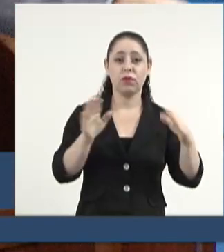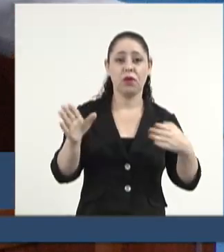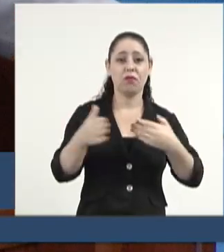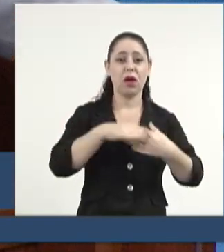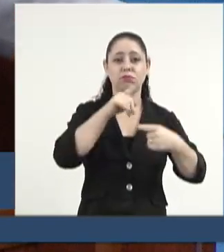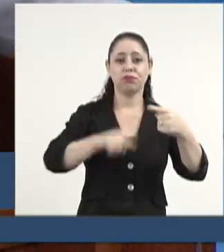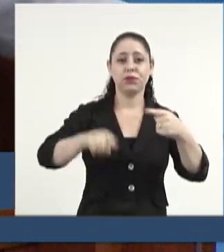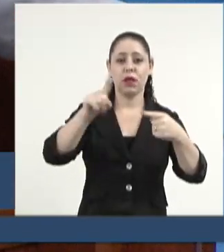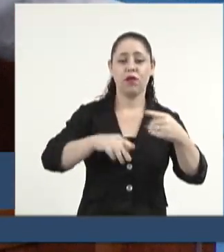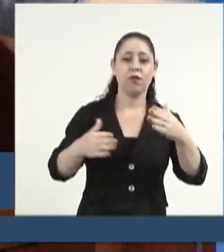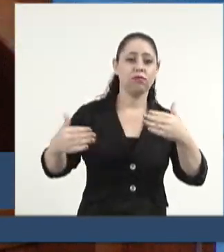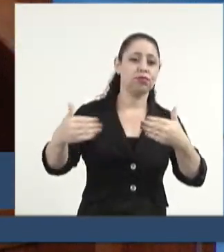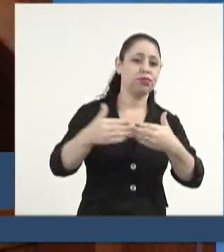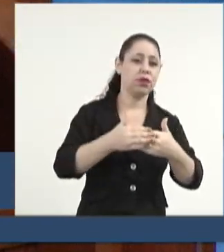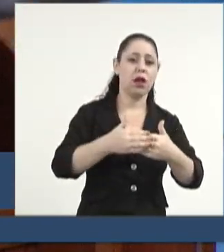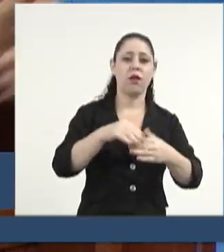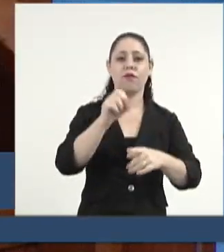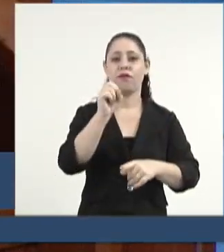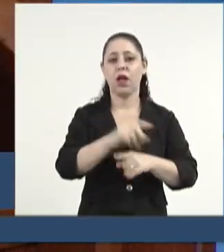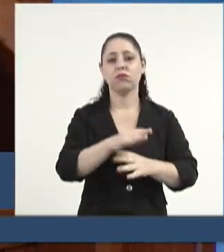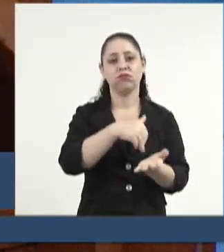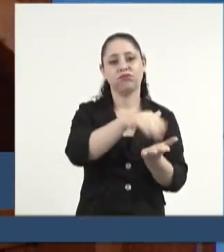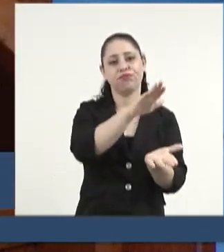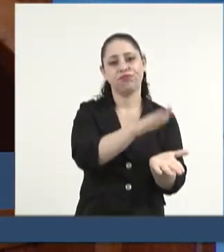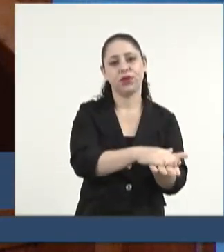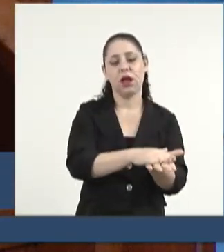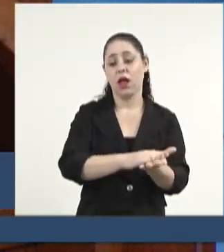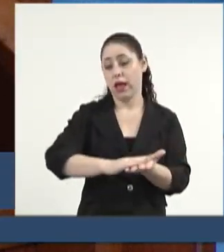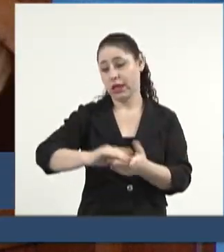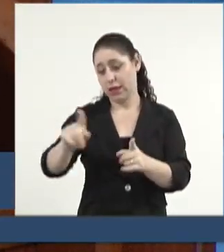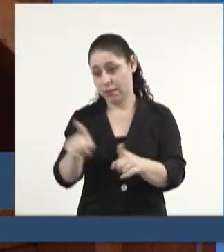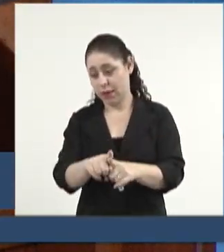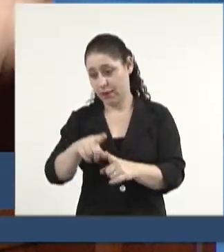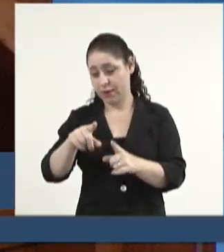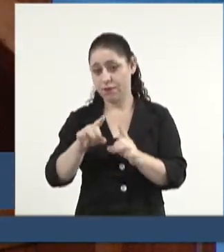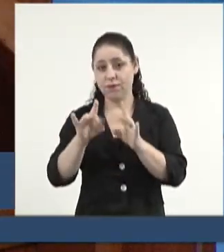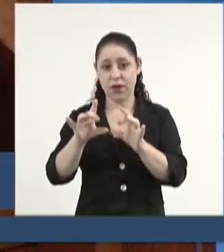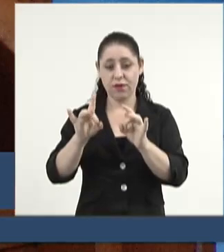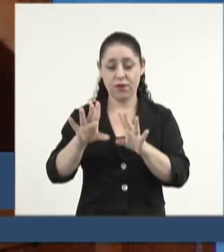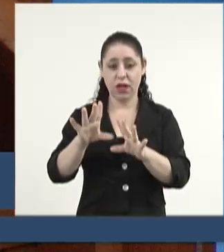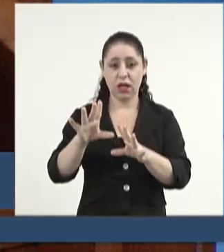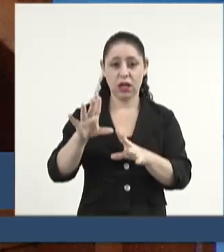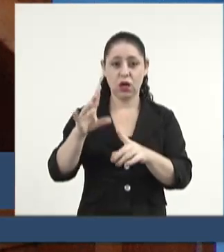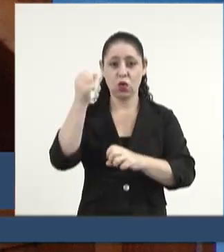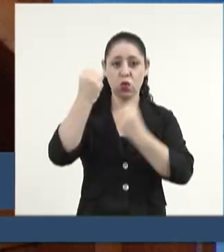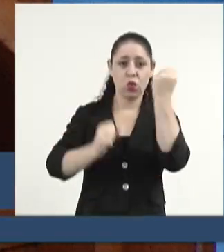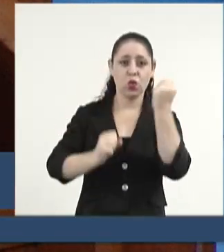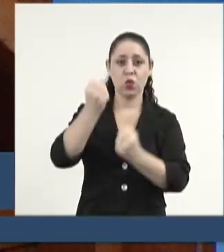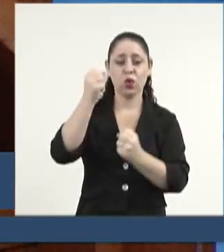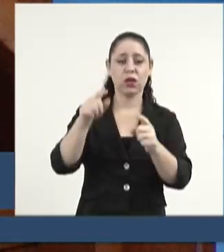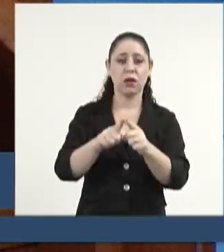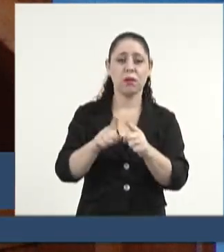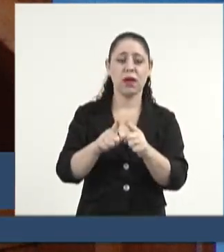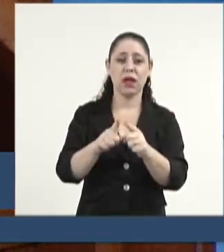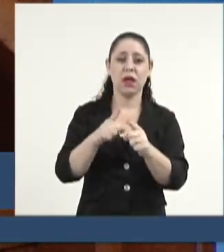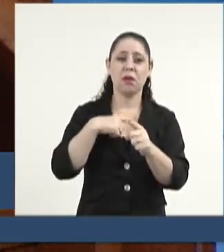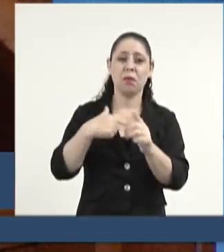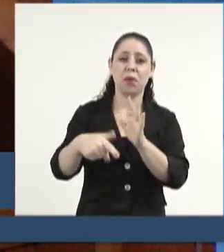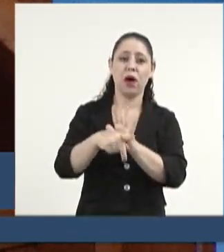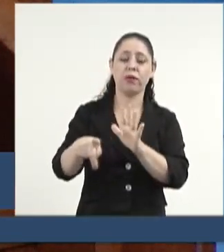demite, como o revendedor da máquina também está demitindo. Tem empresas de revenda de maquinária